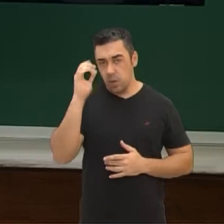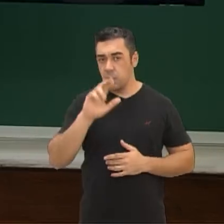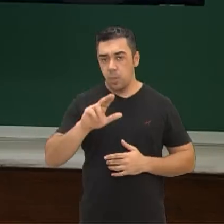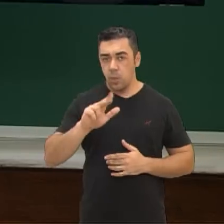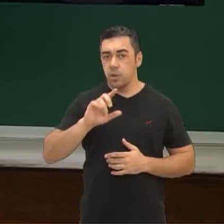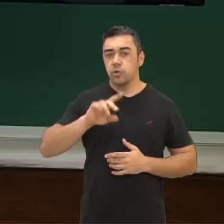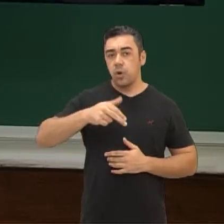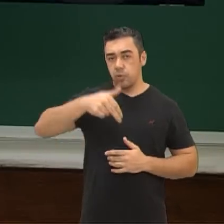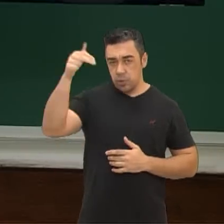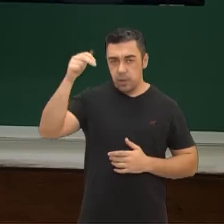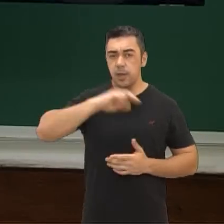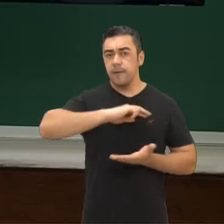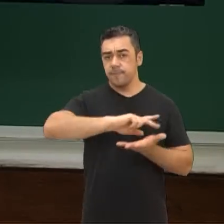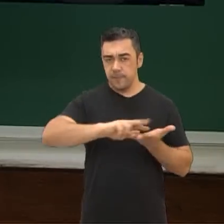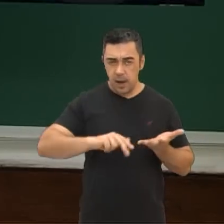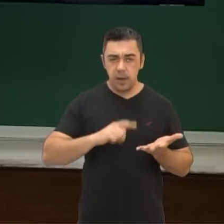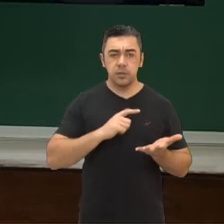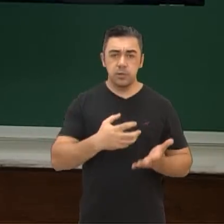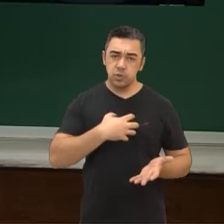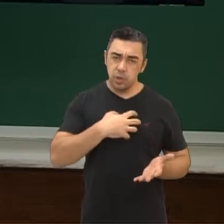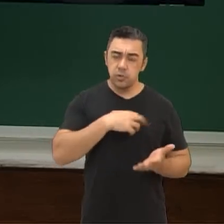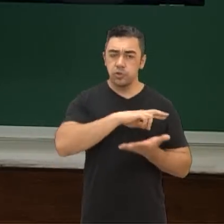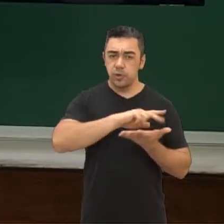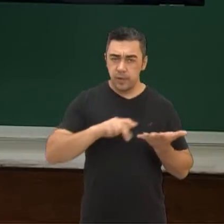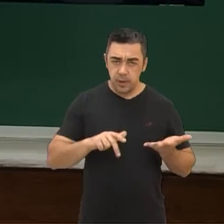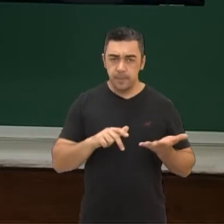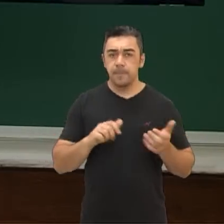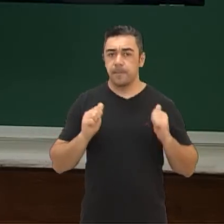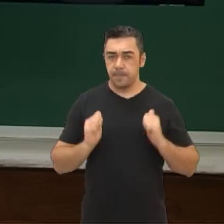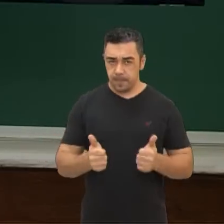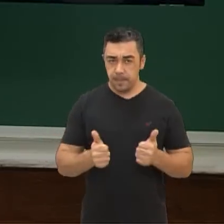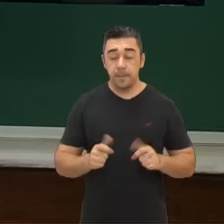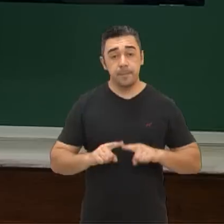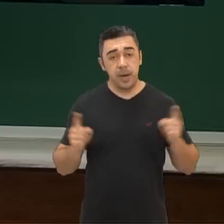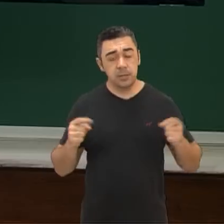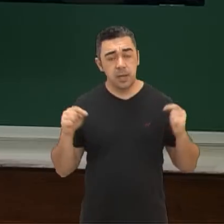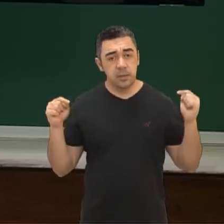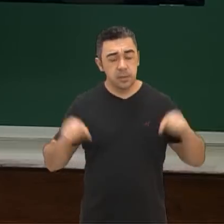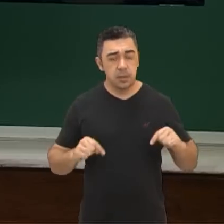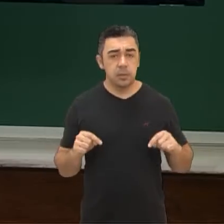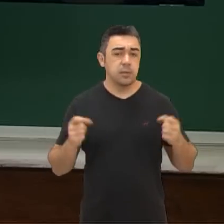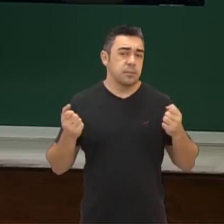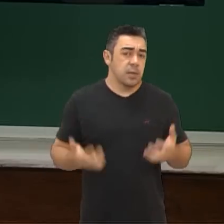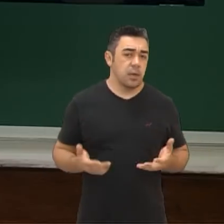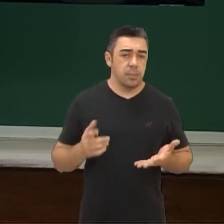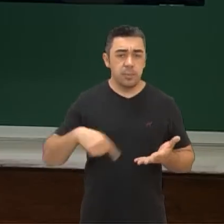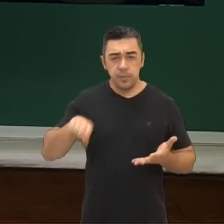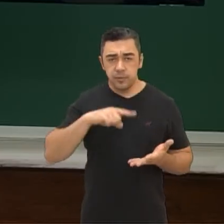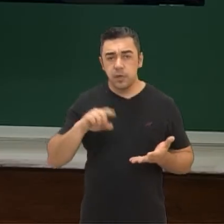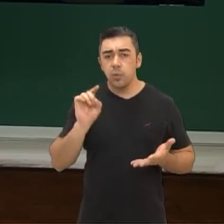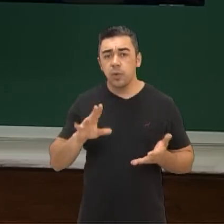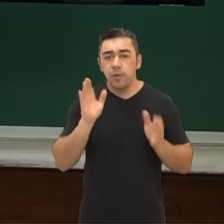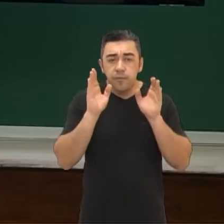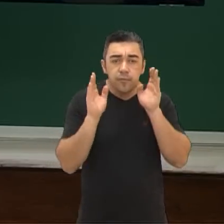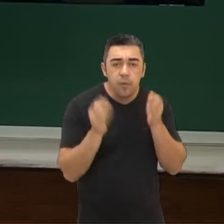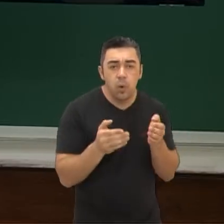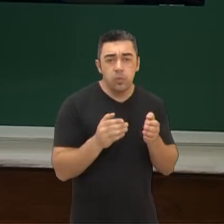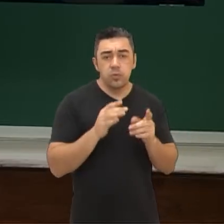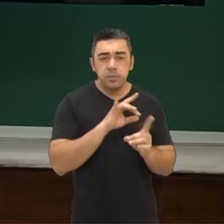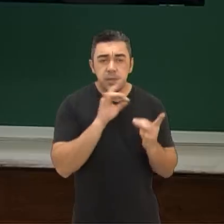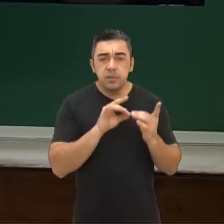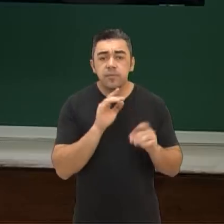de rua, tá? Então, os artistas de rua, eles, desde os tempos mais antigos, os artistas